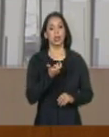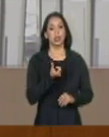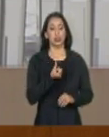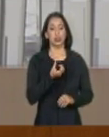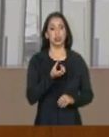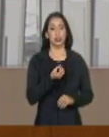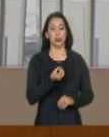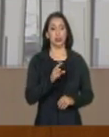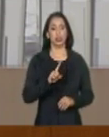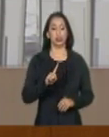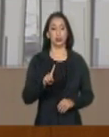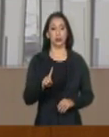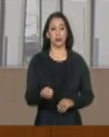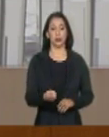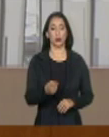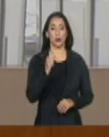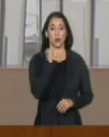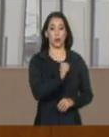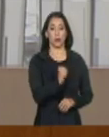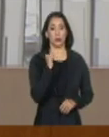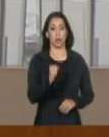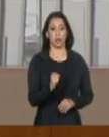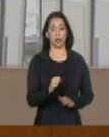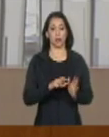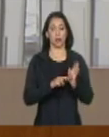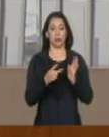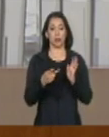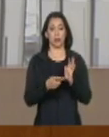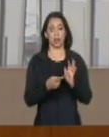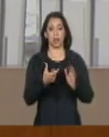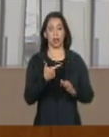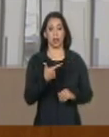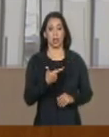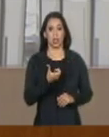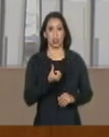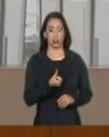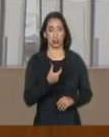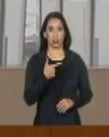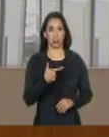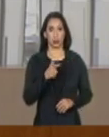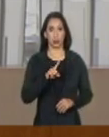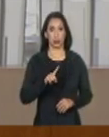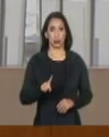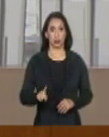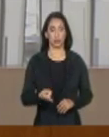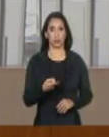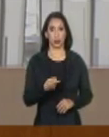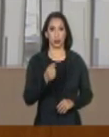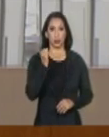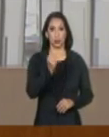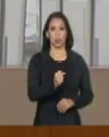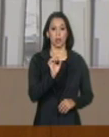homicídios, significa que de 62 mil homicídios, só 20 mil